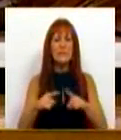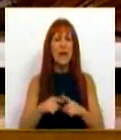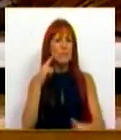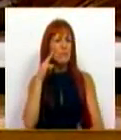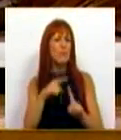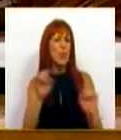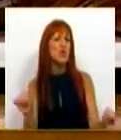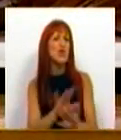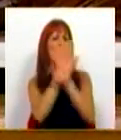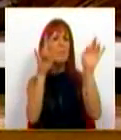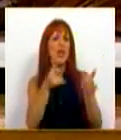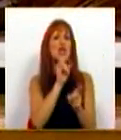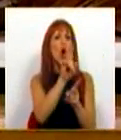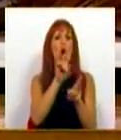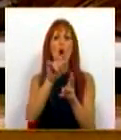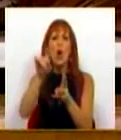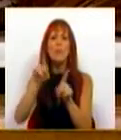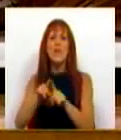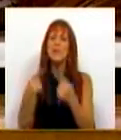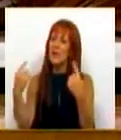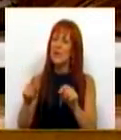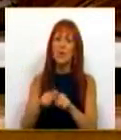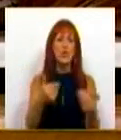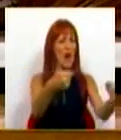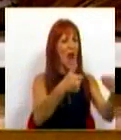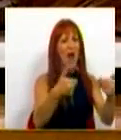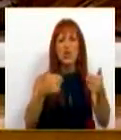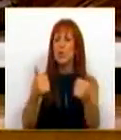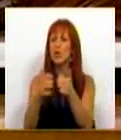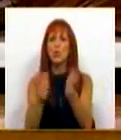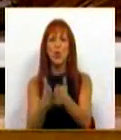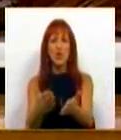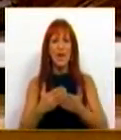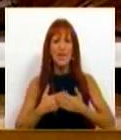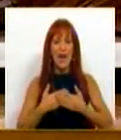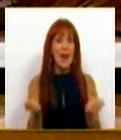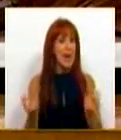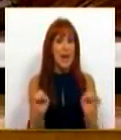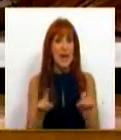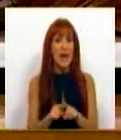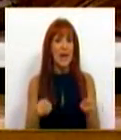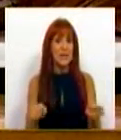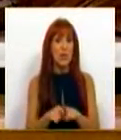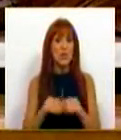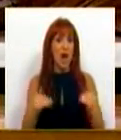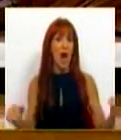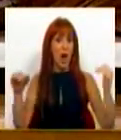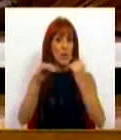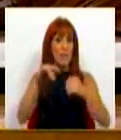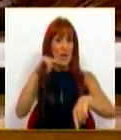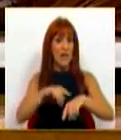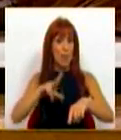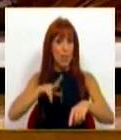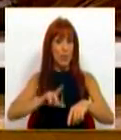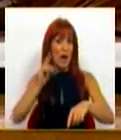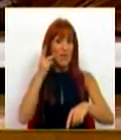vista o esclarecimento das opções e contará com os contributos de todos. Ninguém estará à altura do momento que o